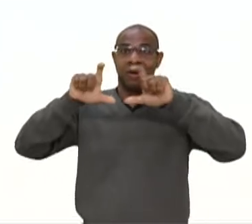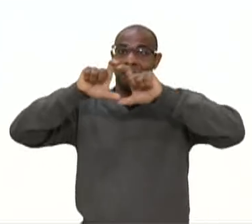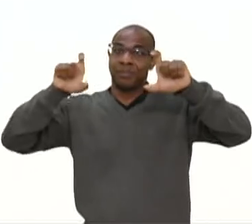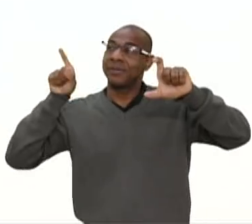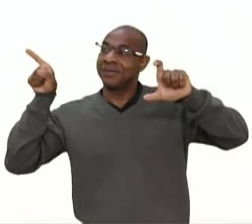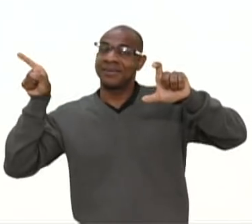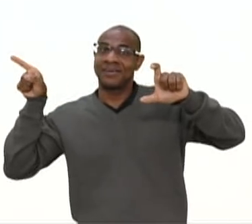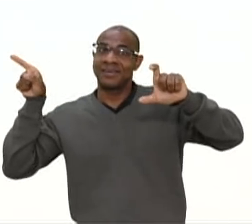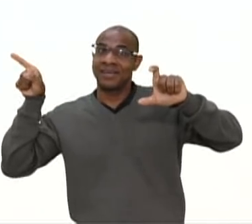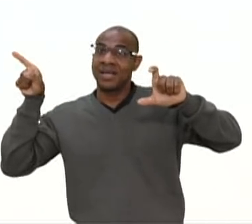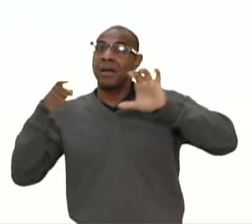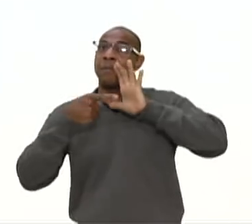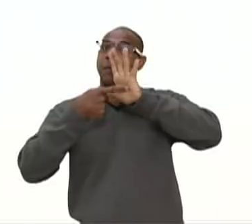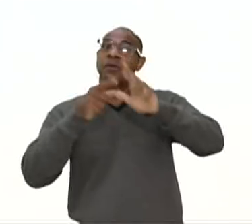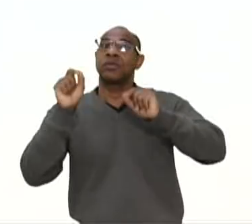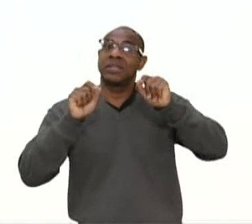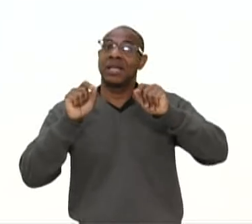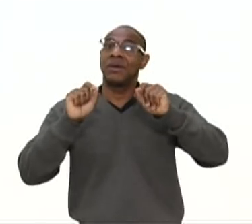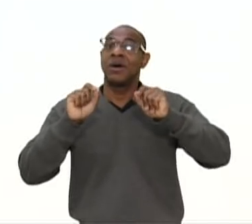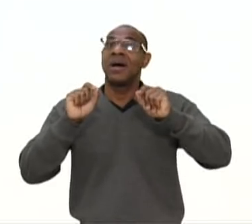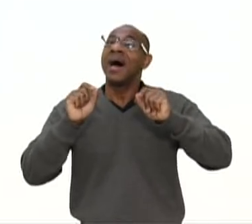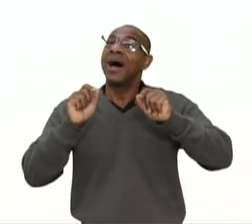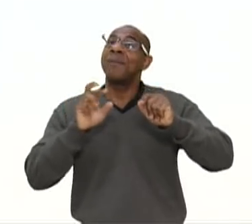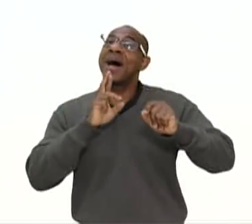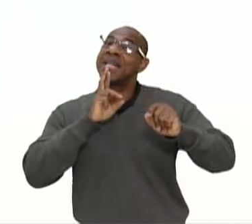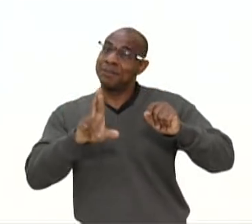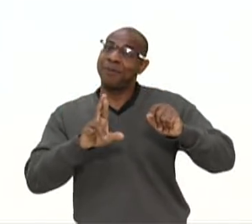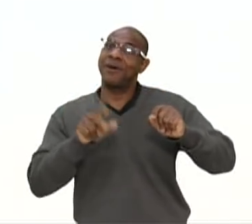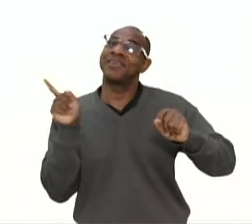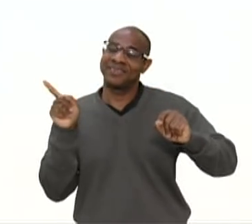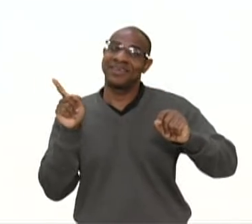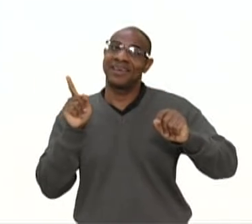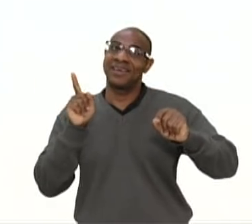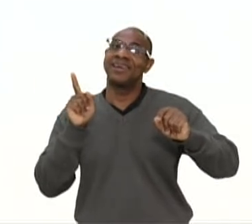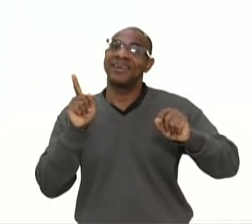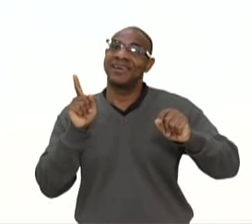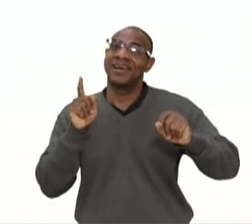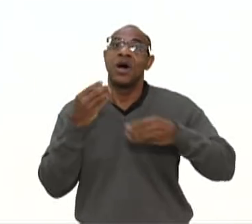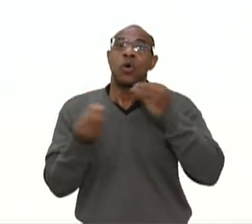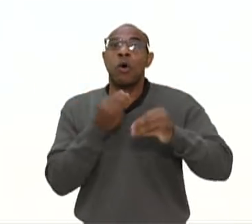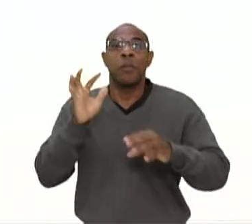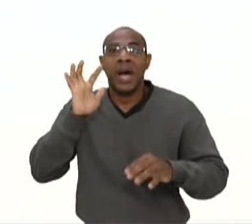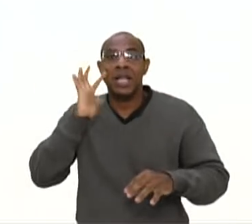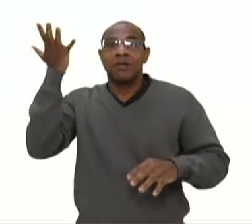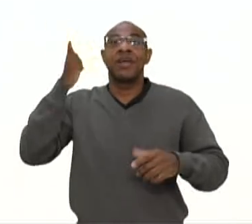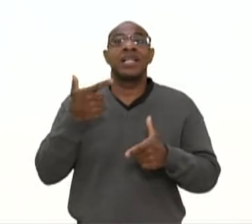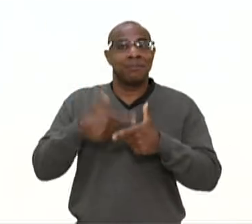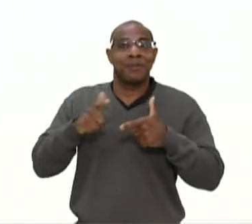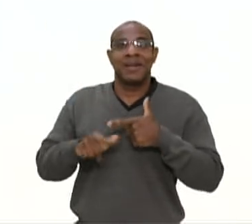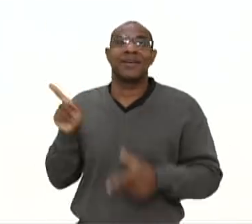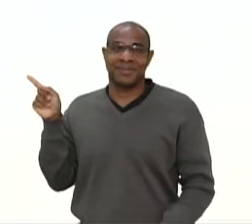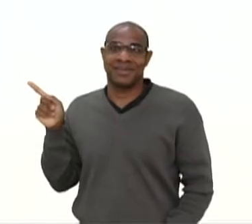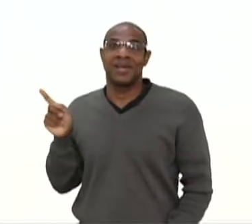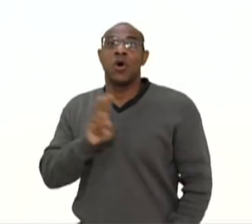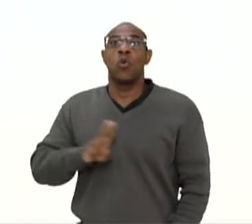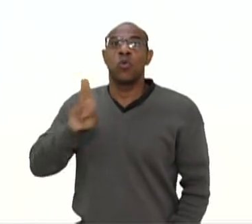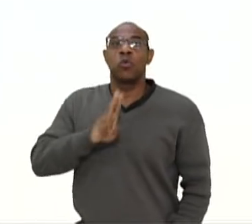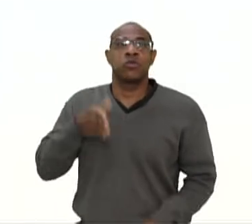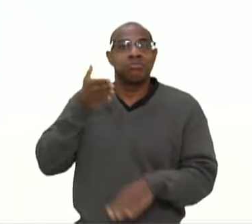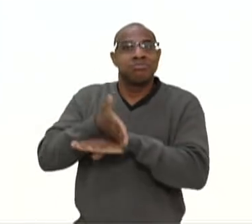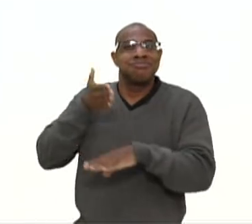texto, eu trouxe uma solução para o uso excessivo das redes sociais. Tudo bem?